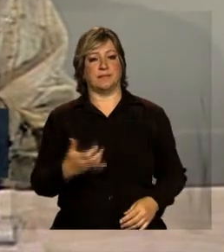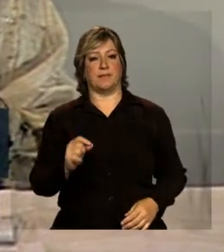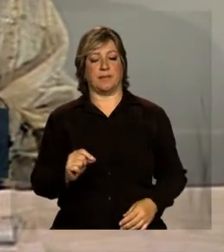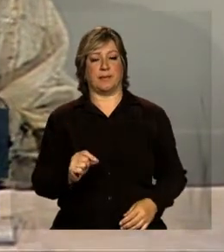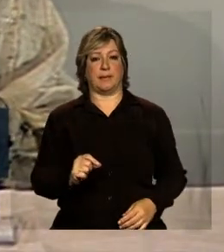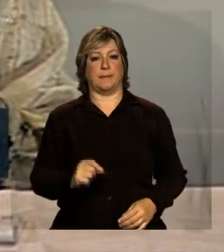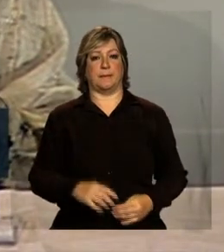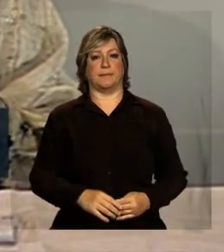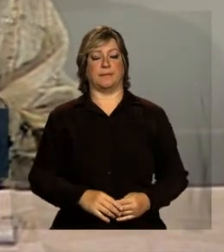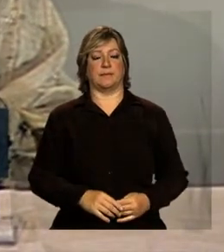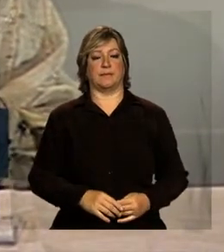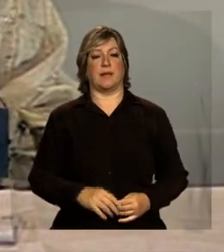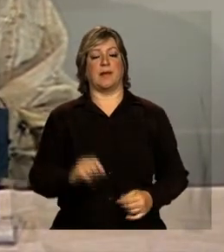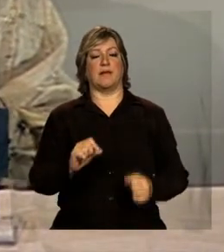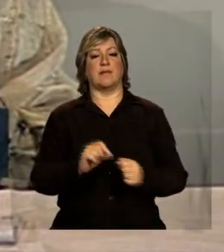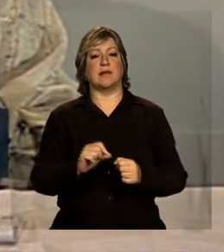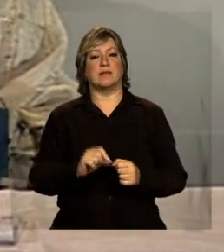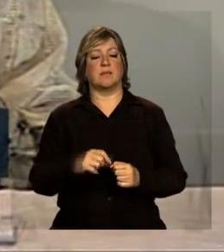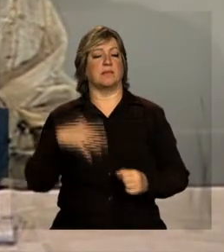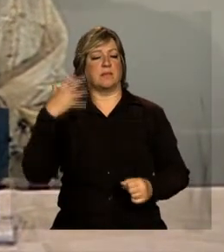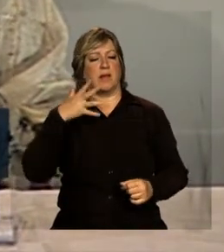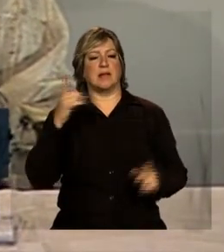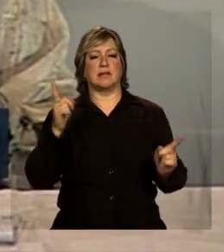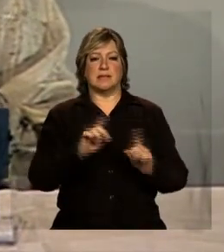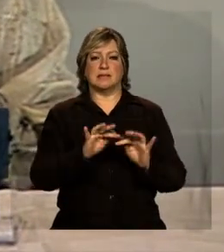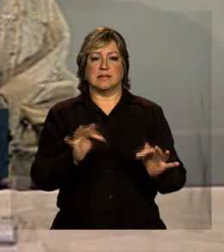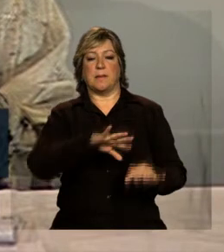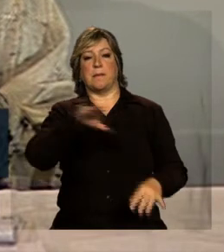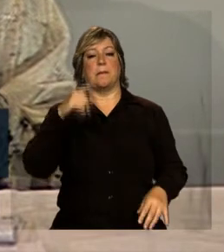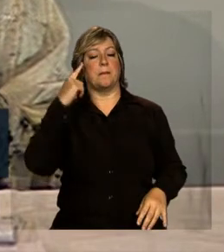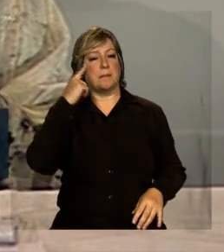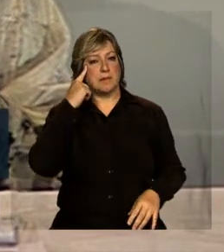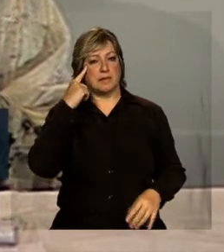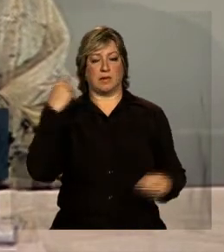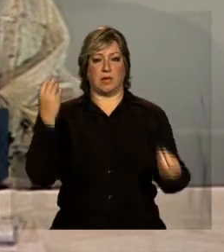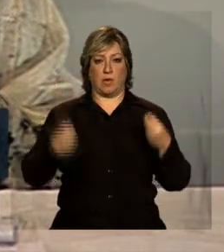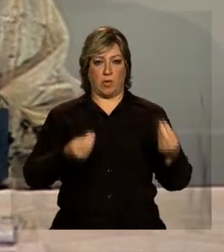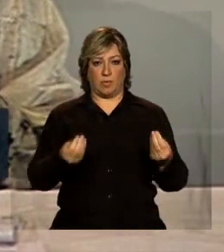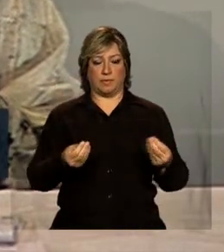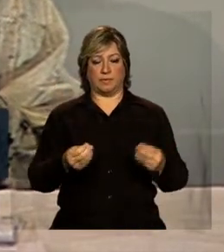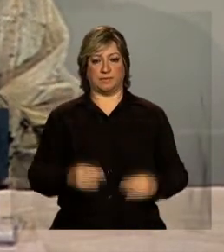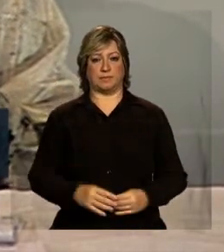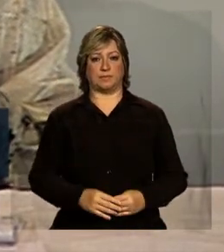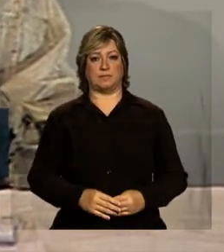uma reflexão muito breve para buscar dizer o